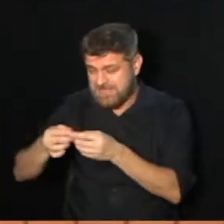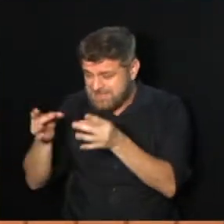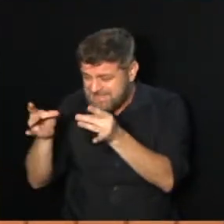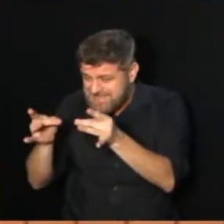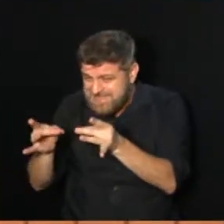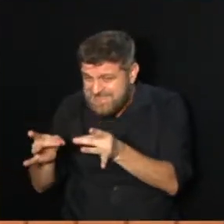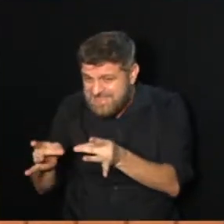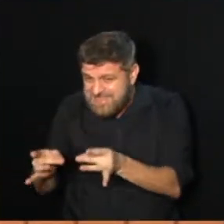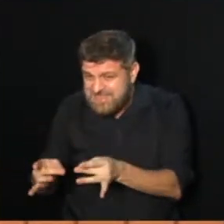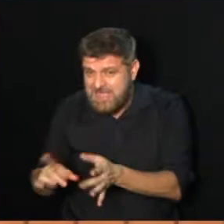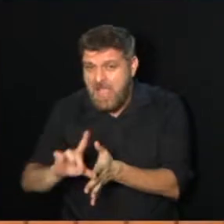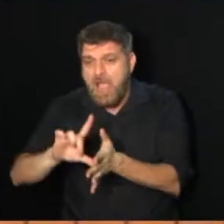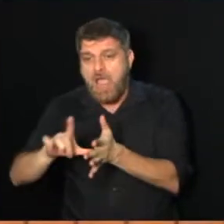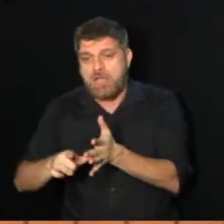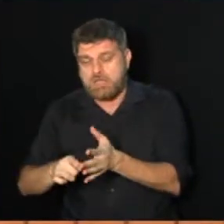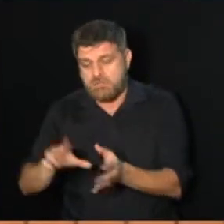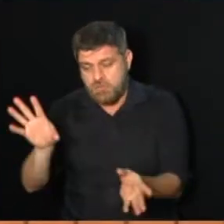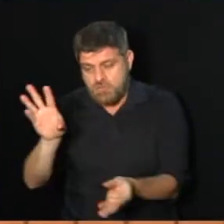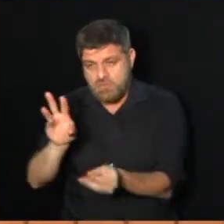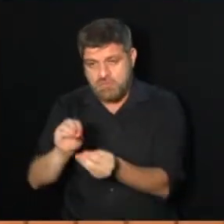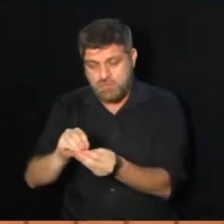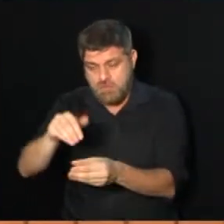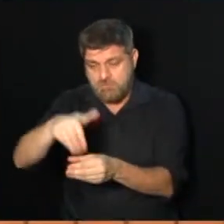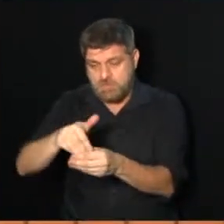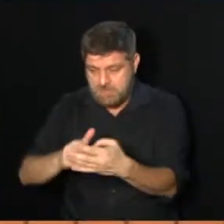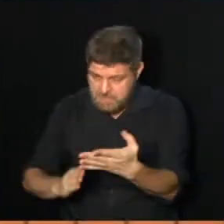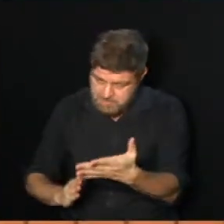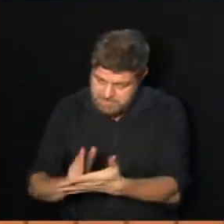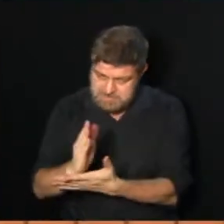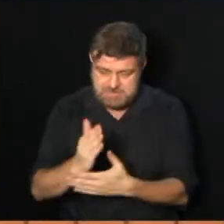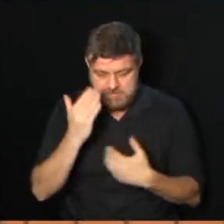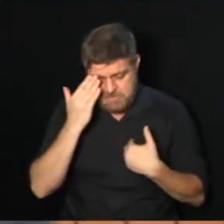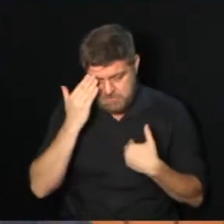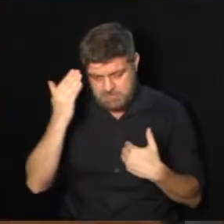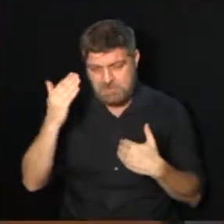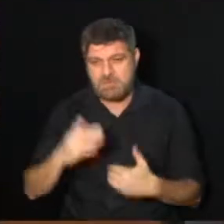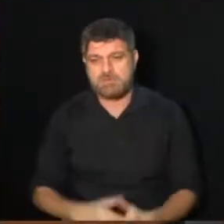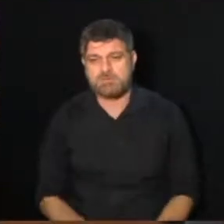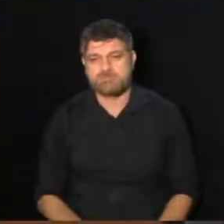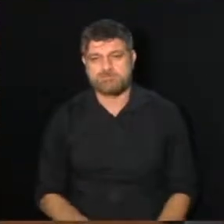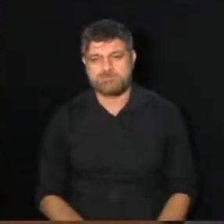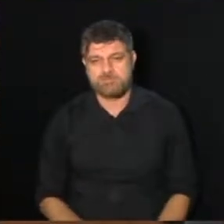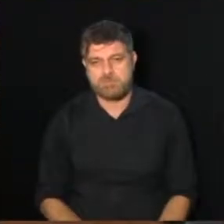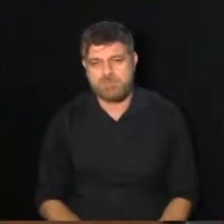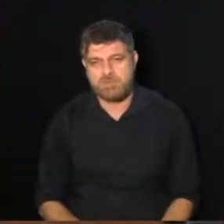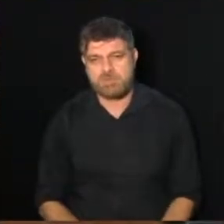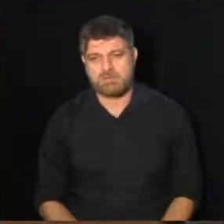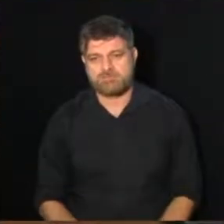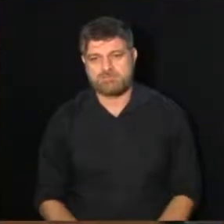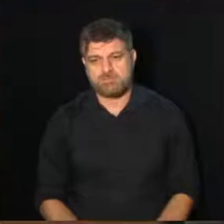esmiuçado e ao final, aprovado. Muito obrigado. Eu agradeço ao doutor Rodrigo. Eu